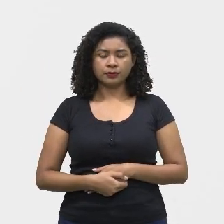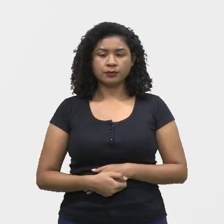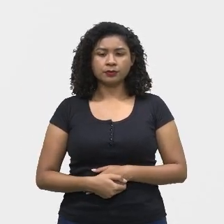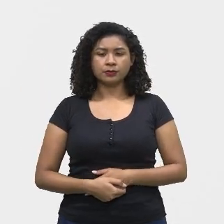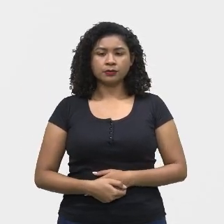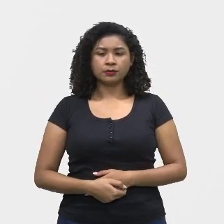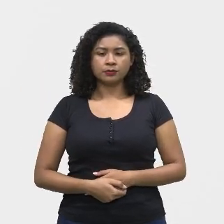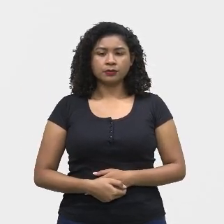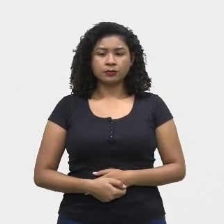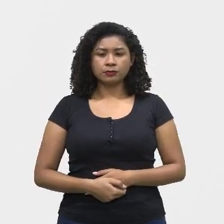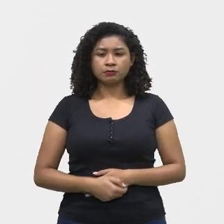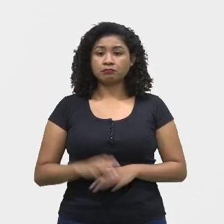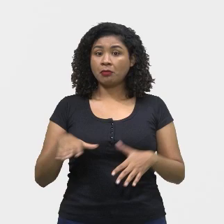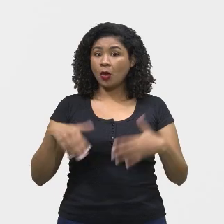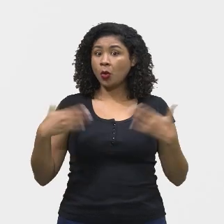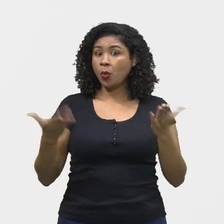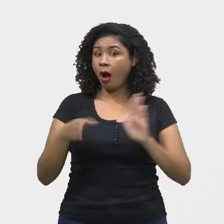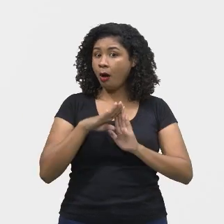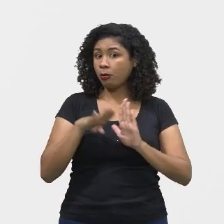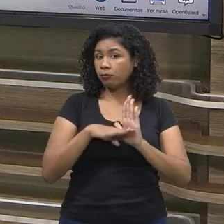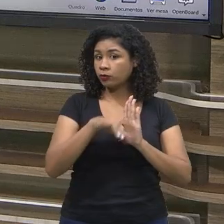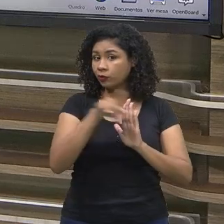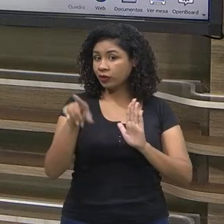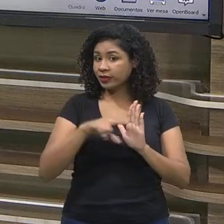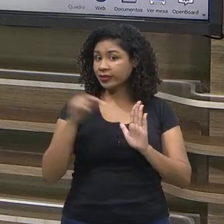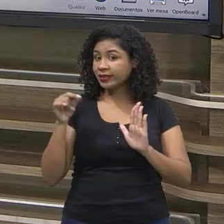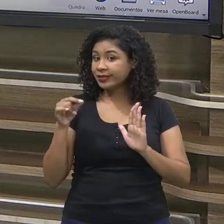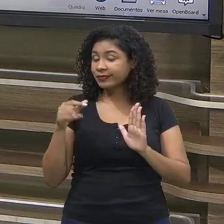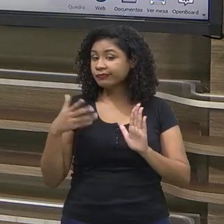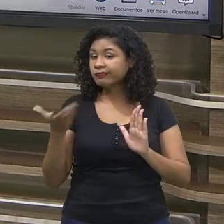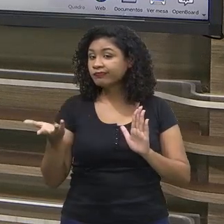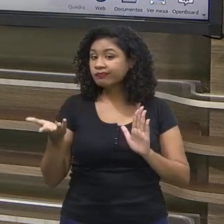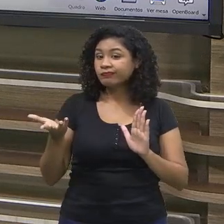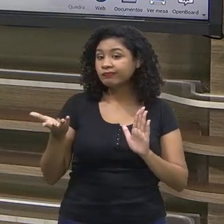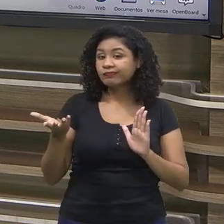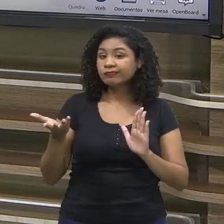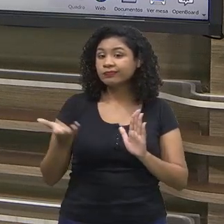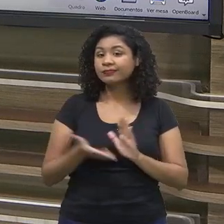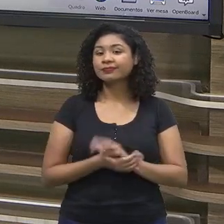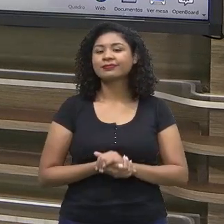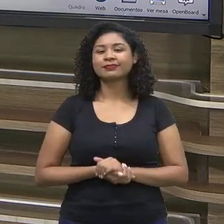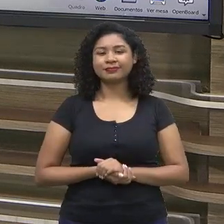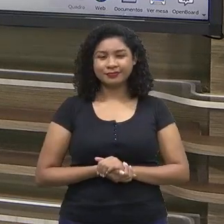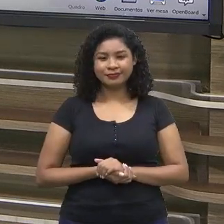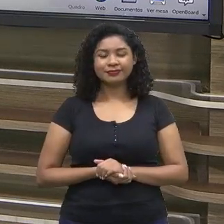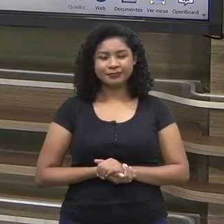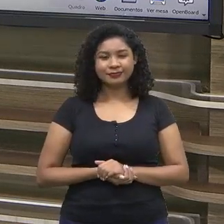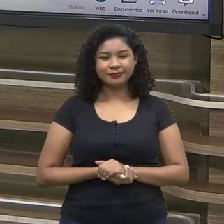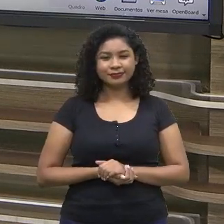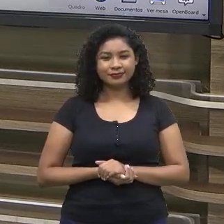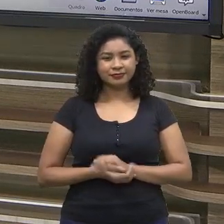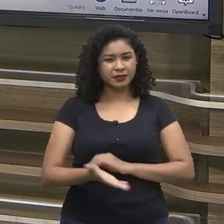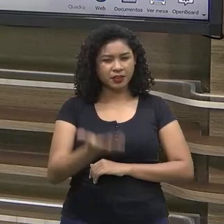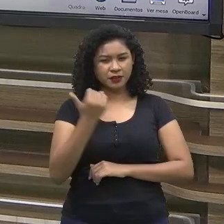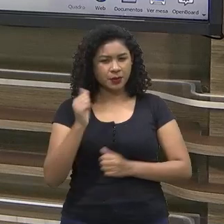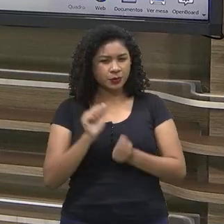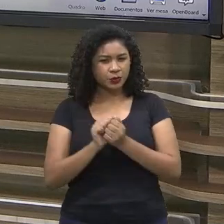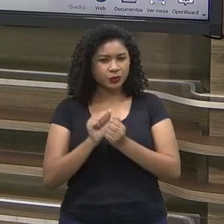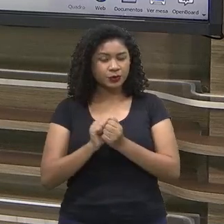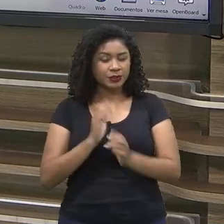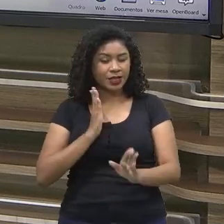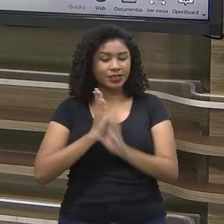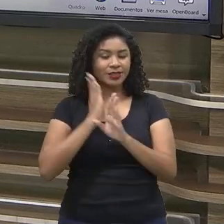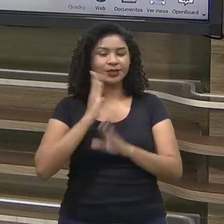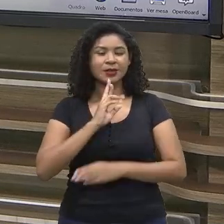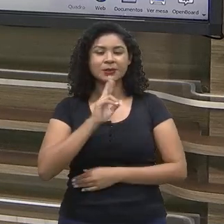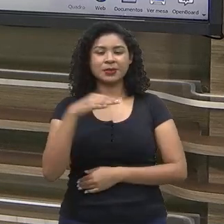basquetebol. Qual foi a alternativa que vocês marcaram aí, pessoal? Acompanhem junto comigo a resposta para saber